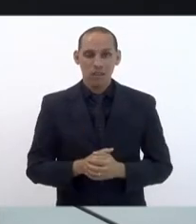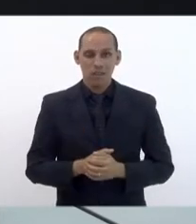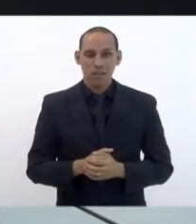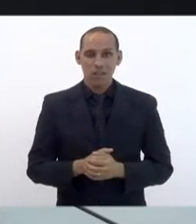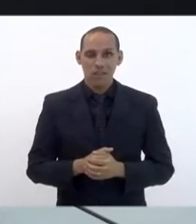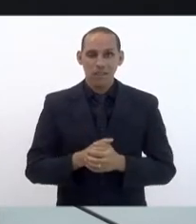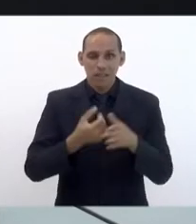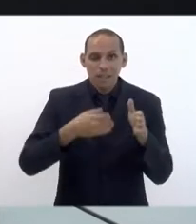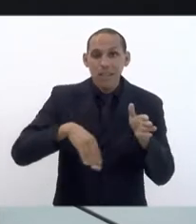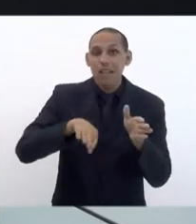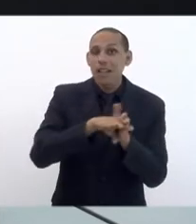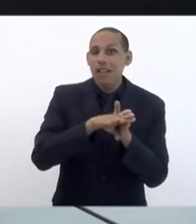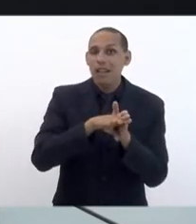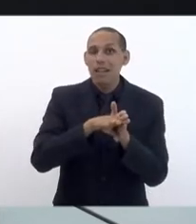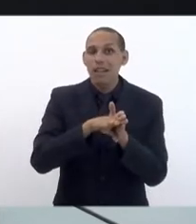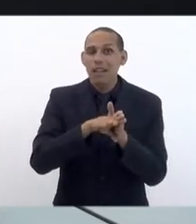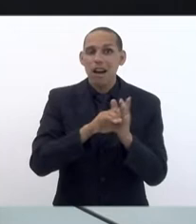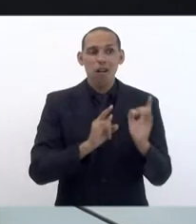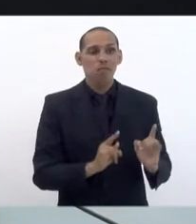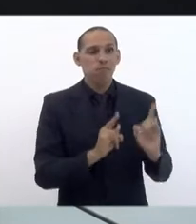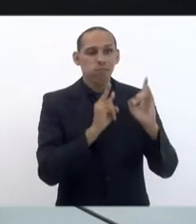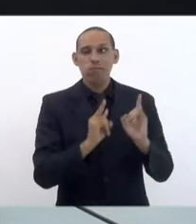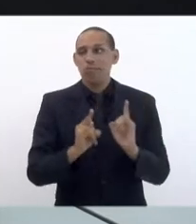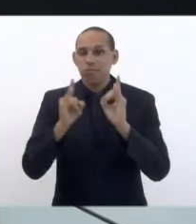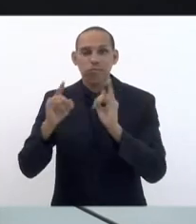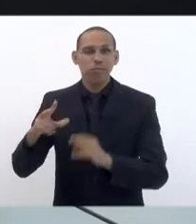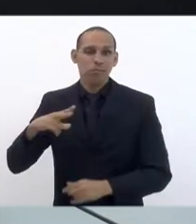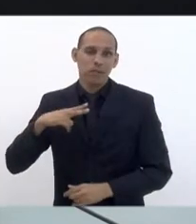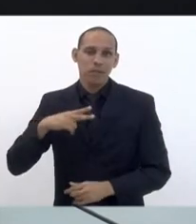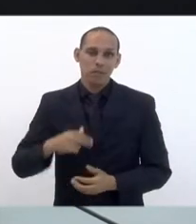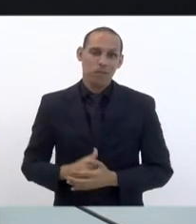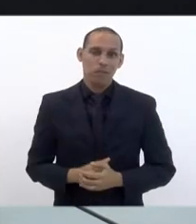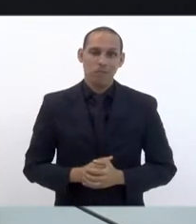nos estacionamentos dos edifícios privados.